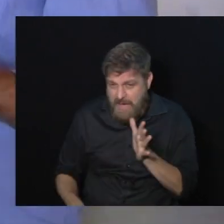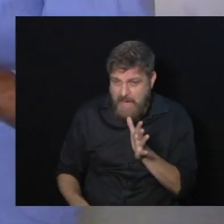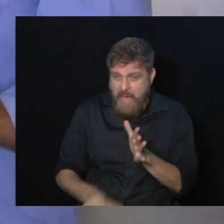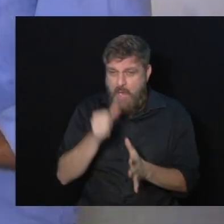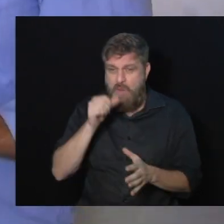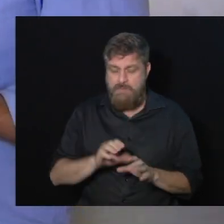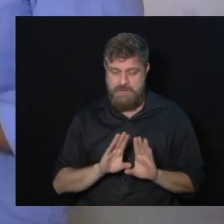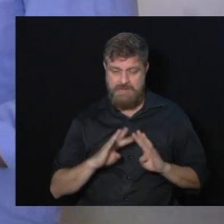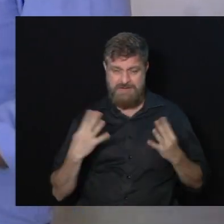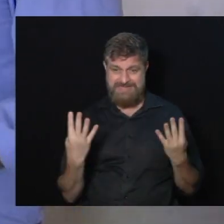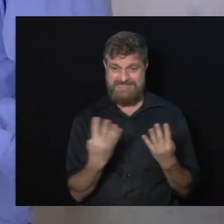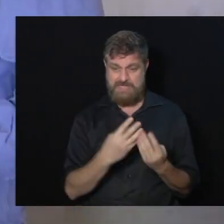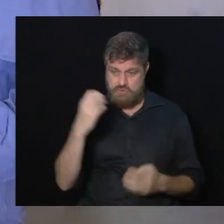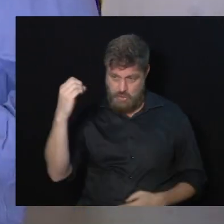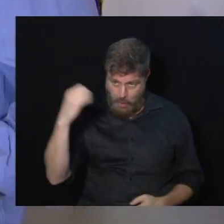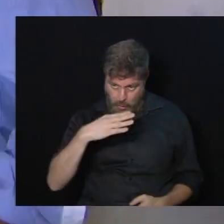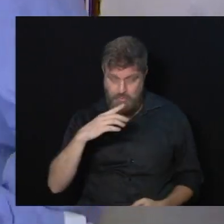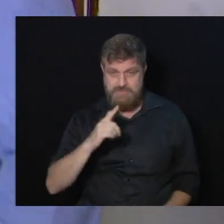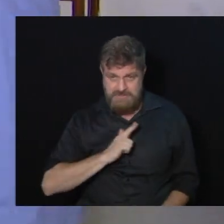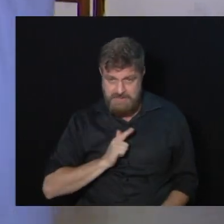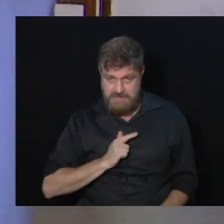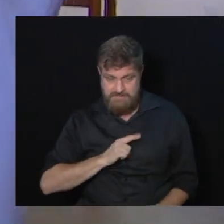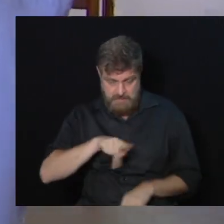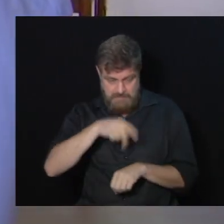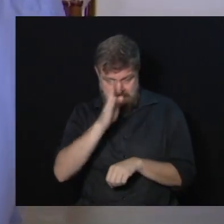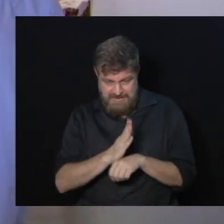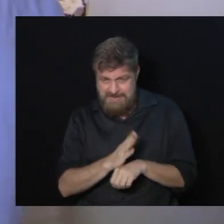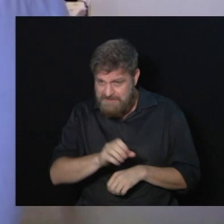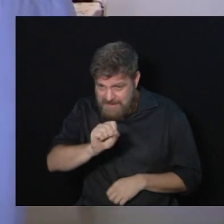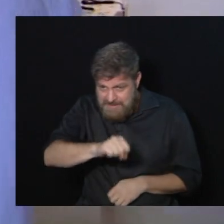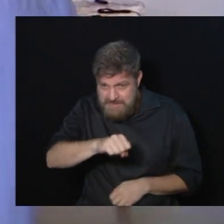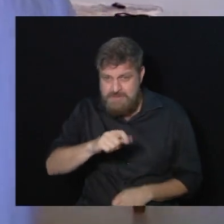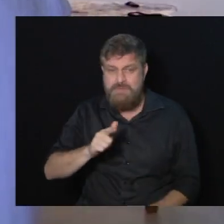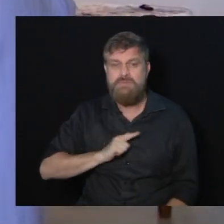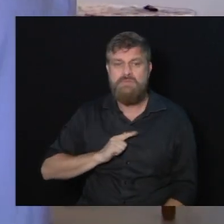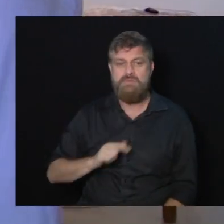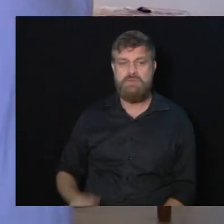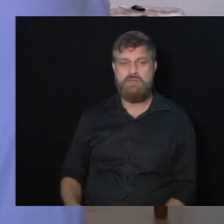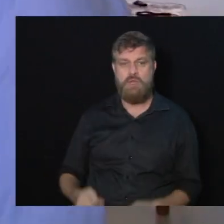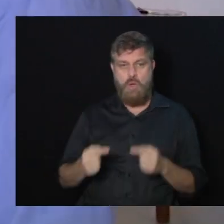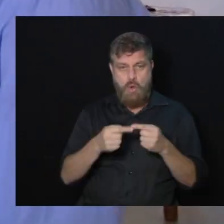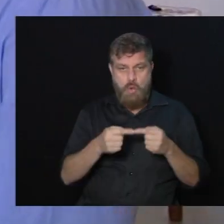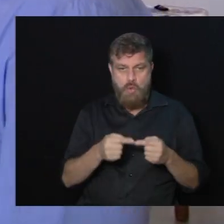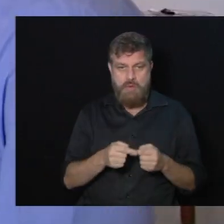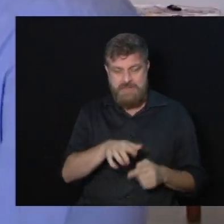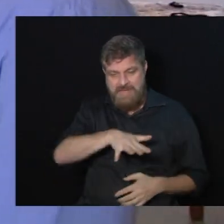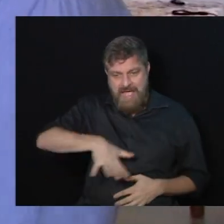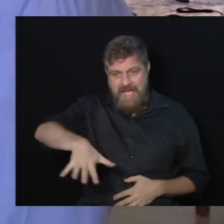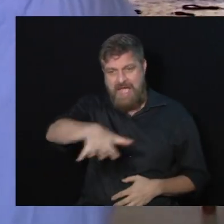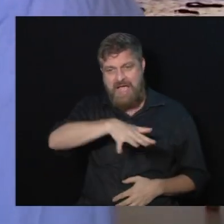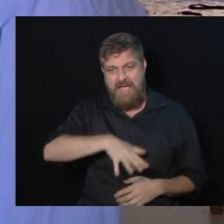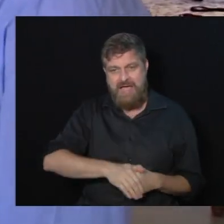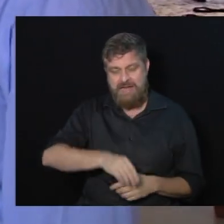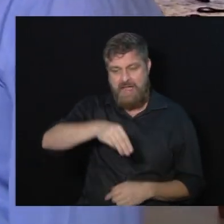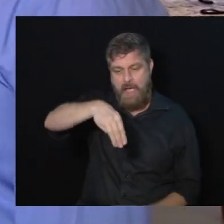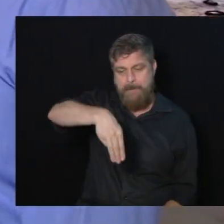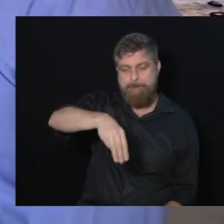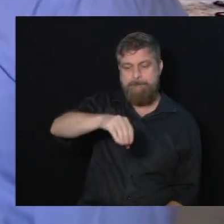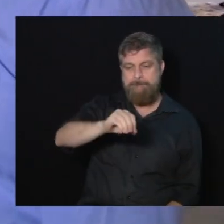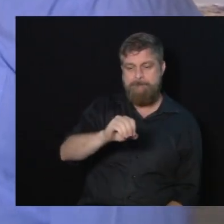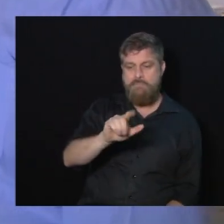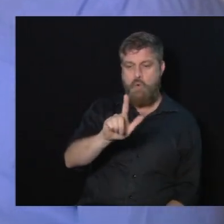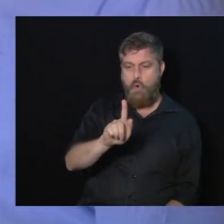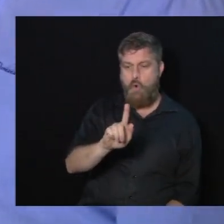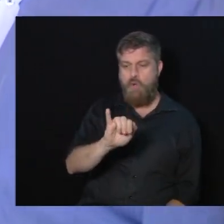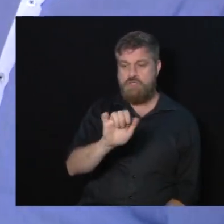recebeu iluminação no país, é isso mesmo? Sim. Isso faz, o Serecamp faz parte do complexo da Estação Guanabara, o complexo da Mogiana. Esse aqui